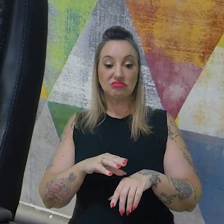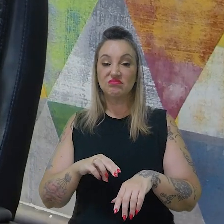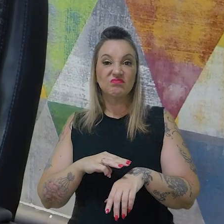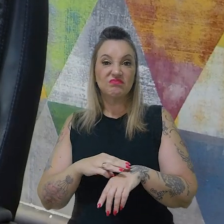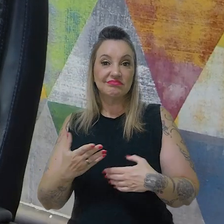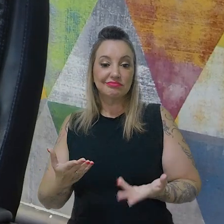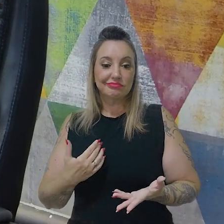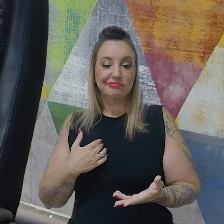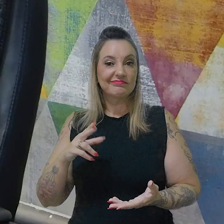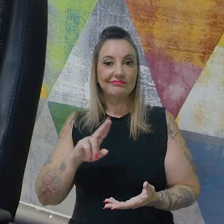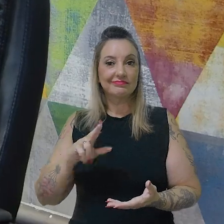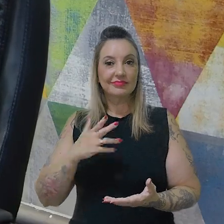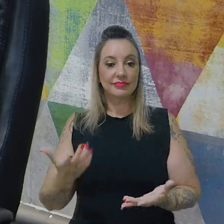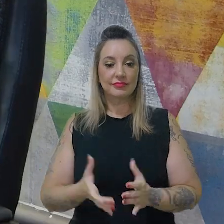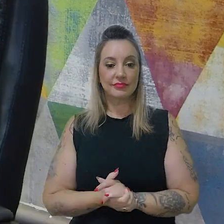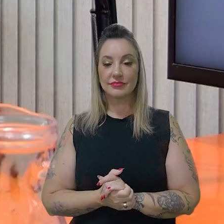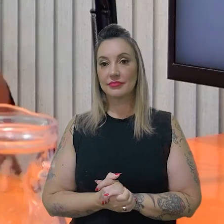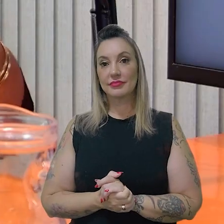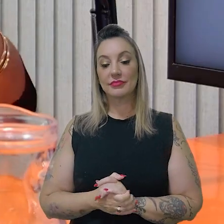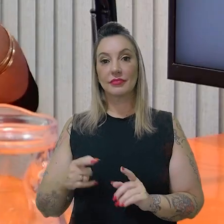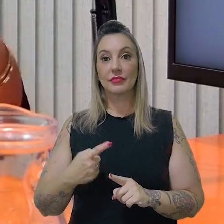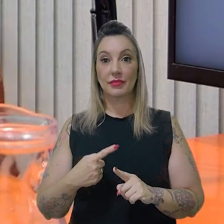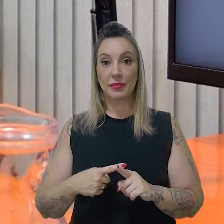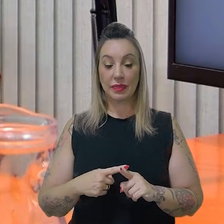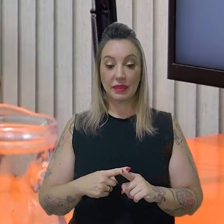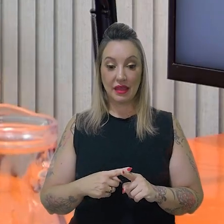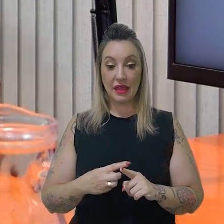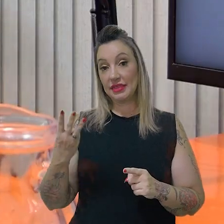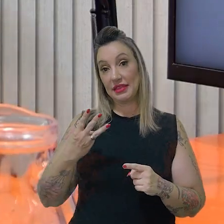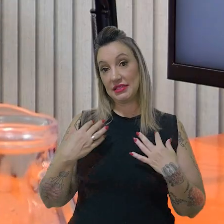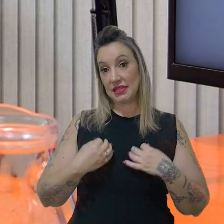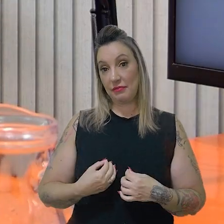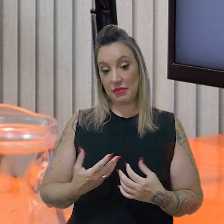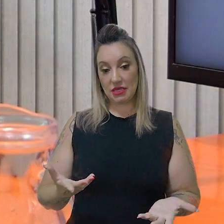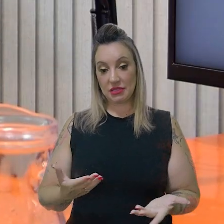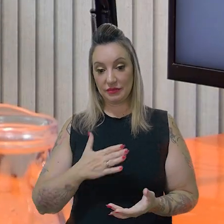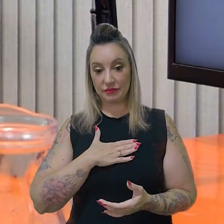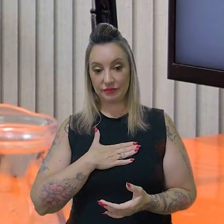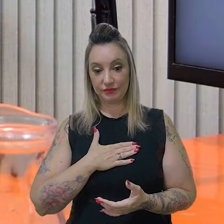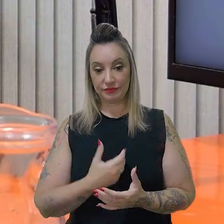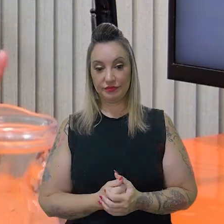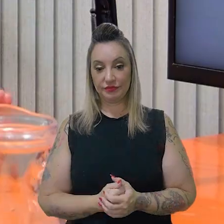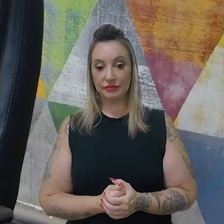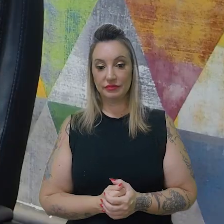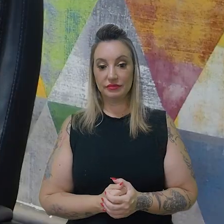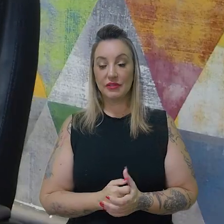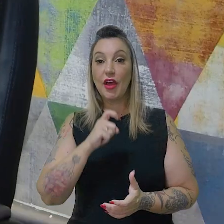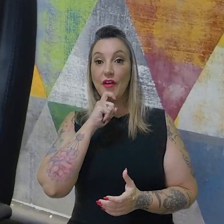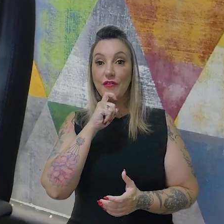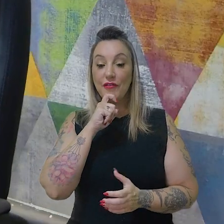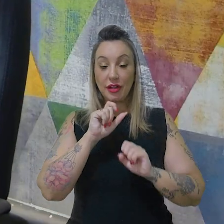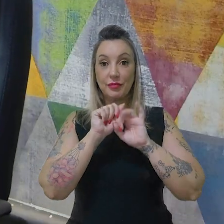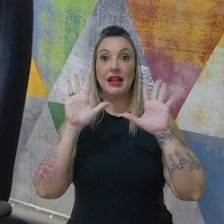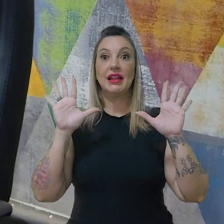uma cor que uma cor que eu já não também não utilizava por exemplo é uma terceira peça PR mim tá a sua é meu profundo minha inverno brilhante